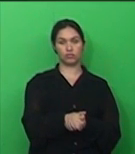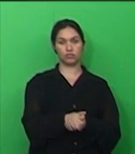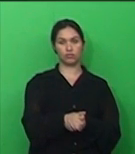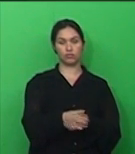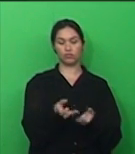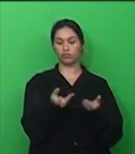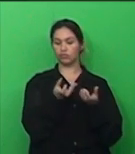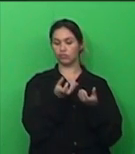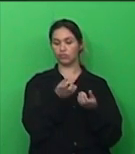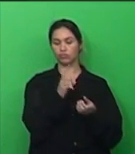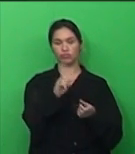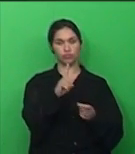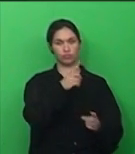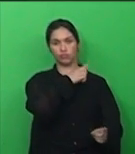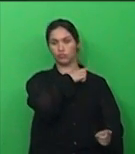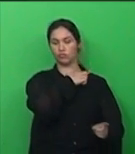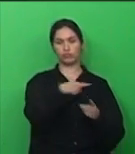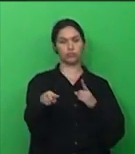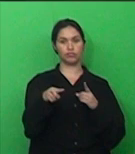Salvaro.